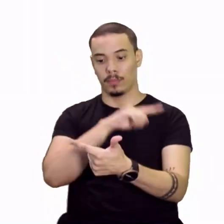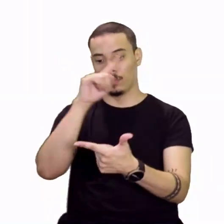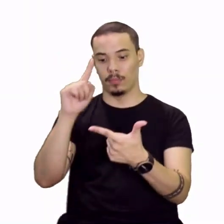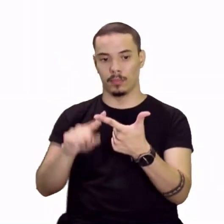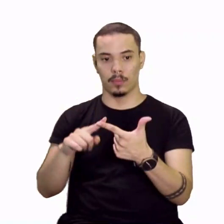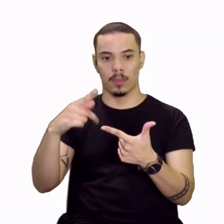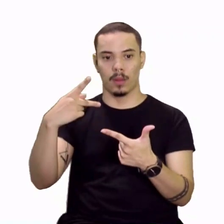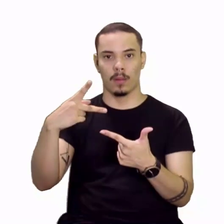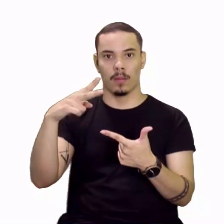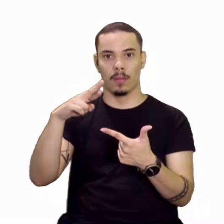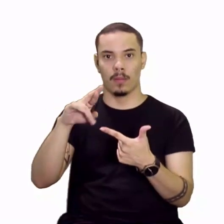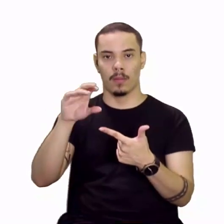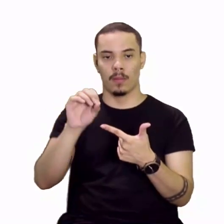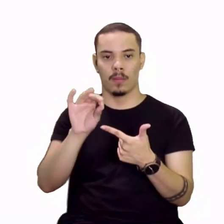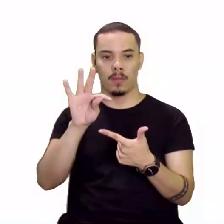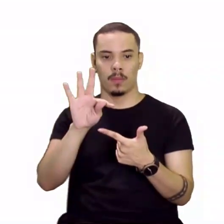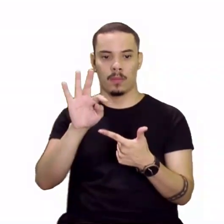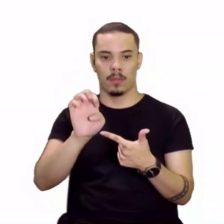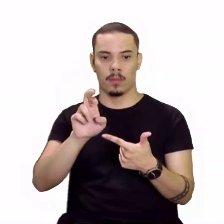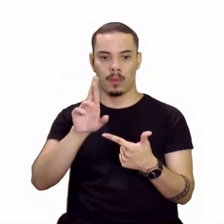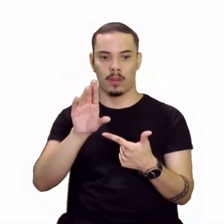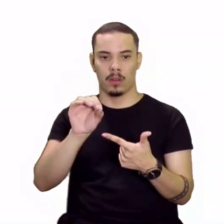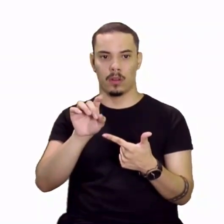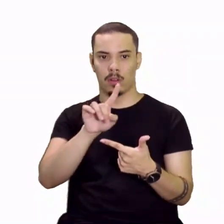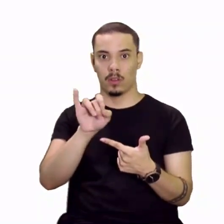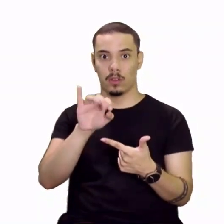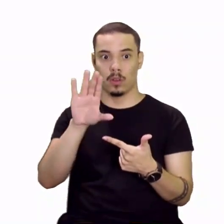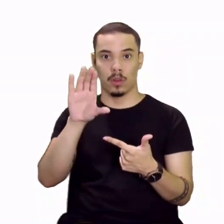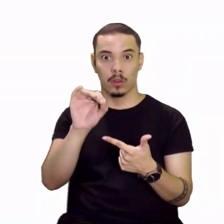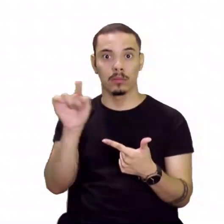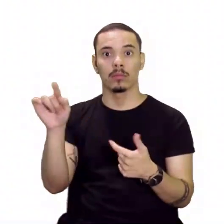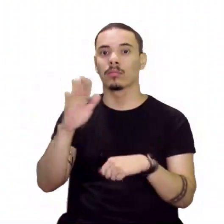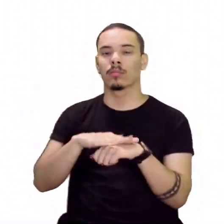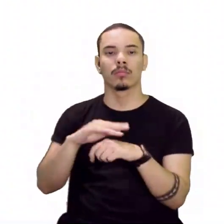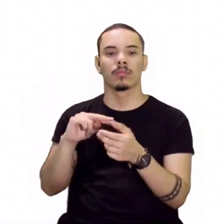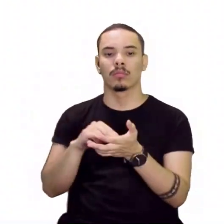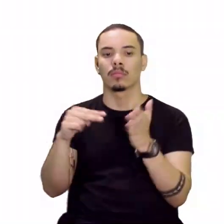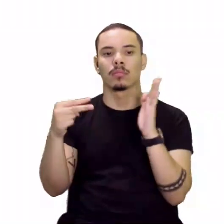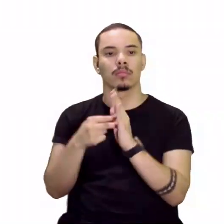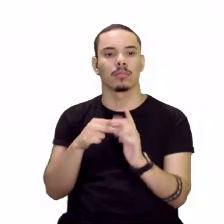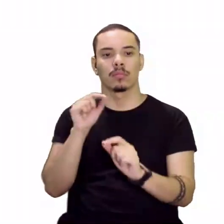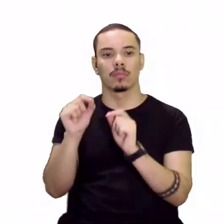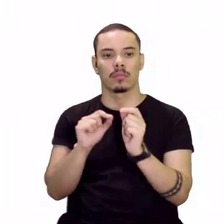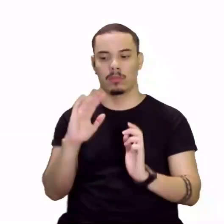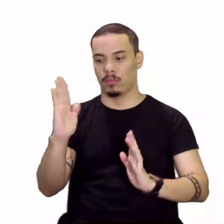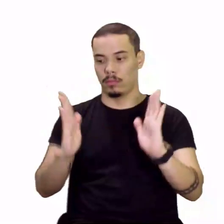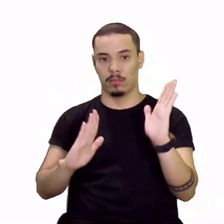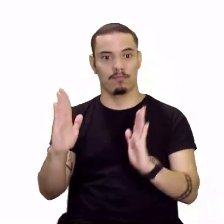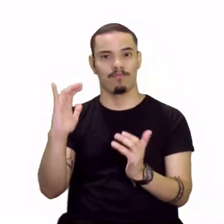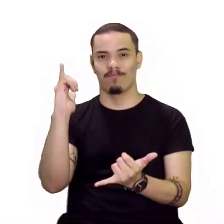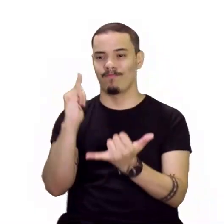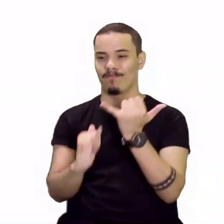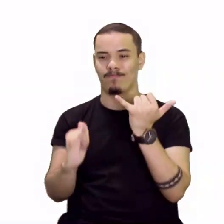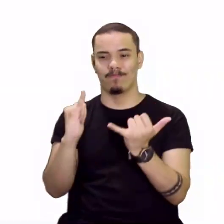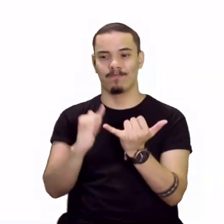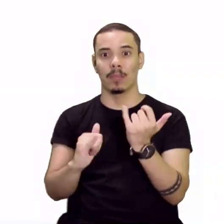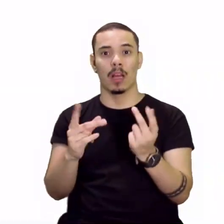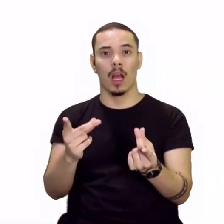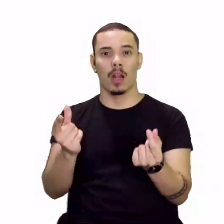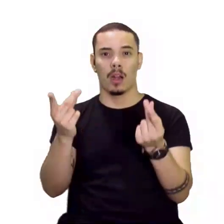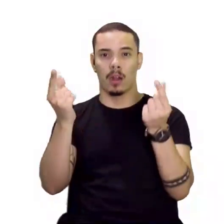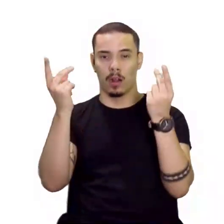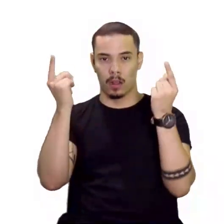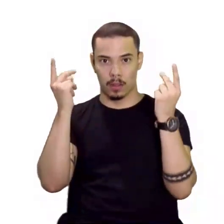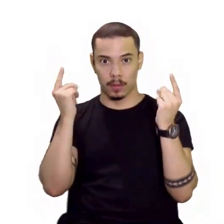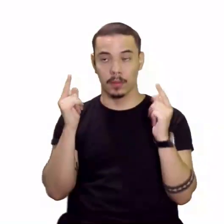Proterozoico é a segunda era, portanto, escudo cristalino são do período proterozoico e arqueozoico, são muito antigos.